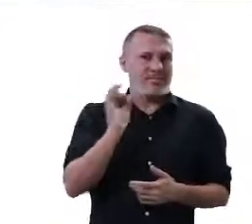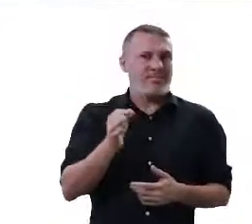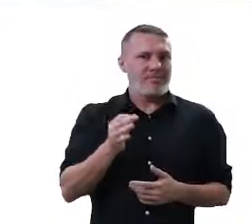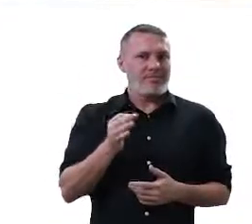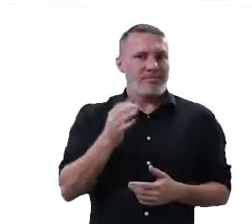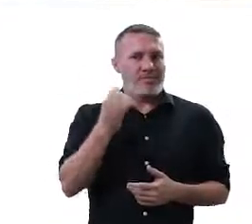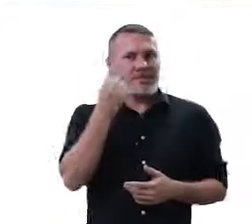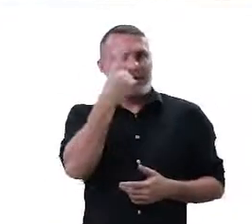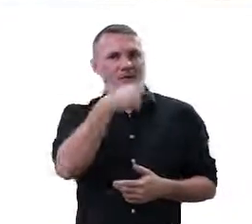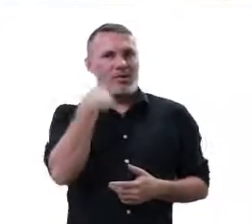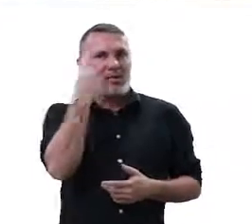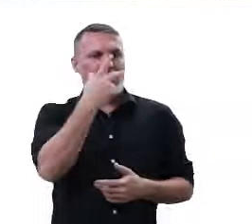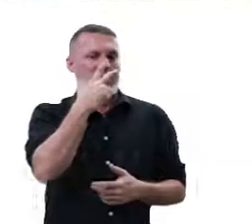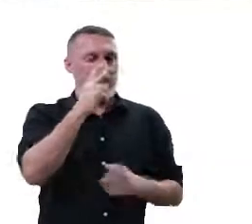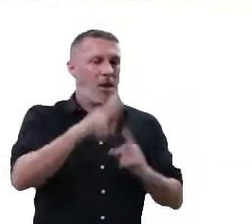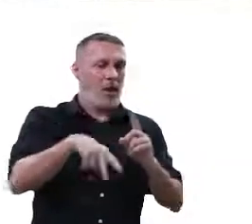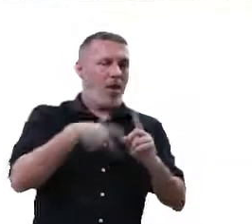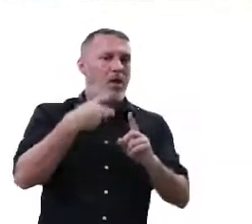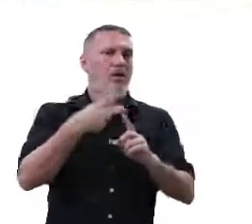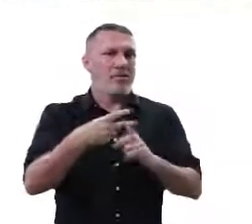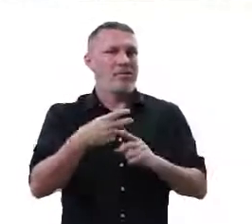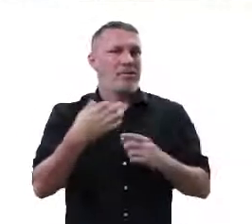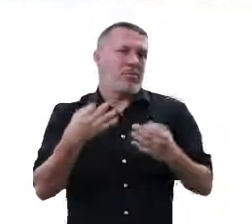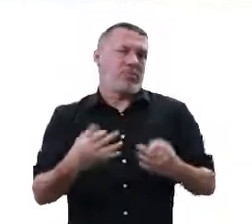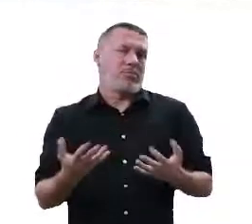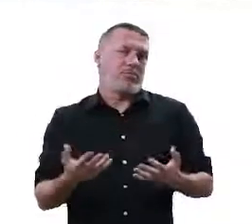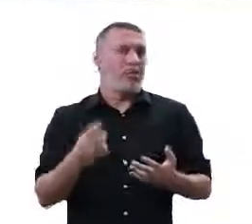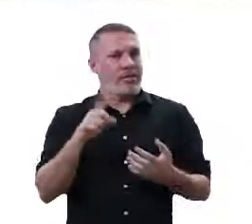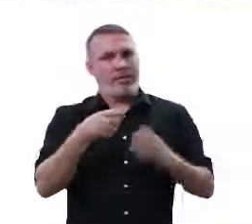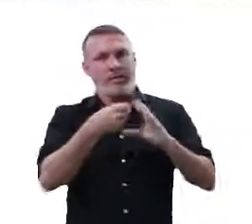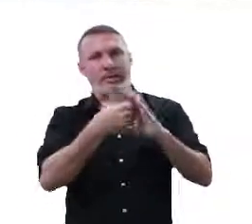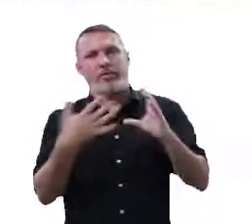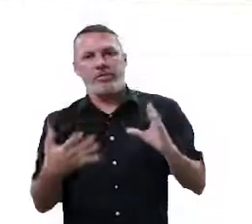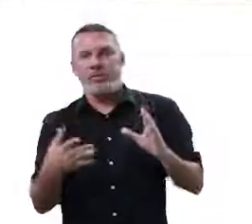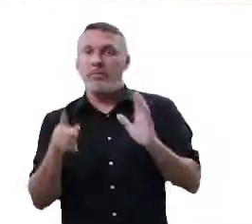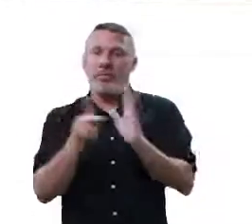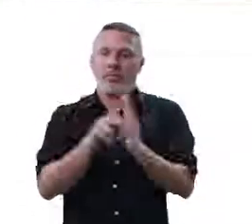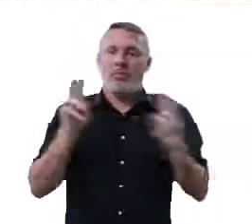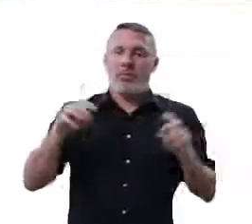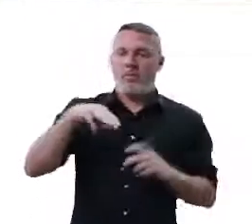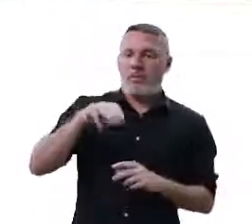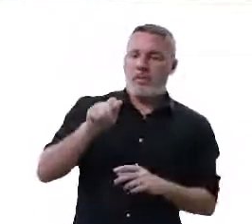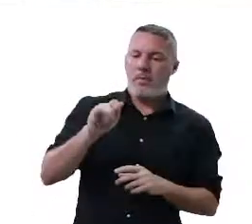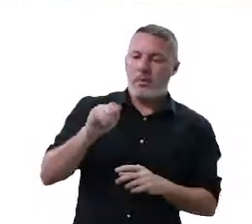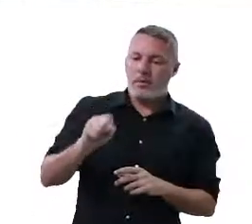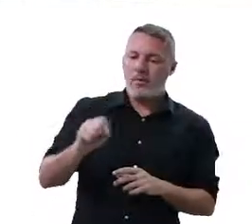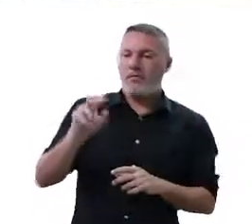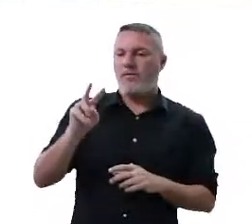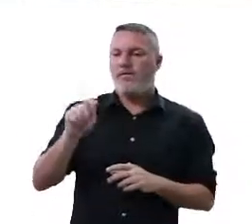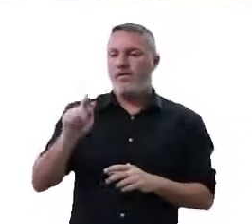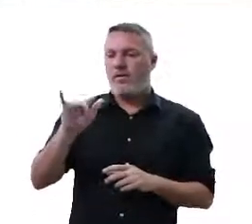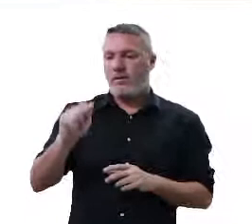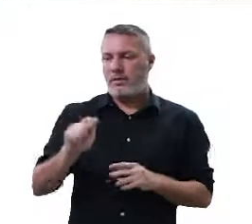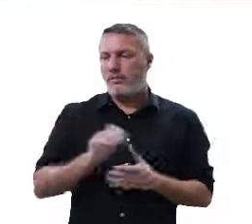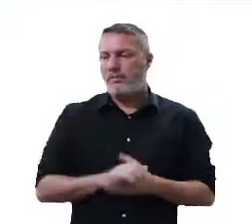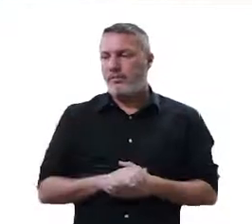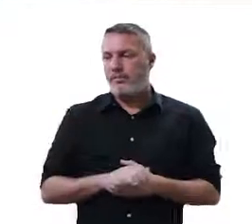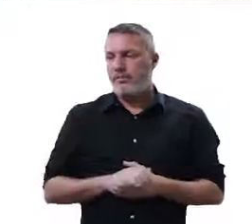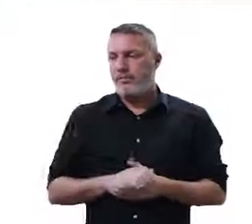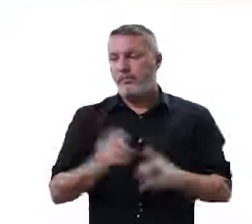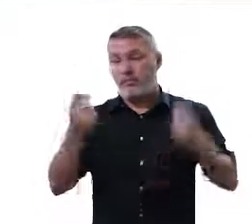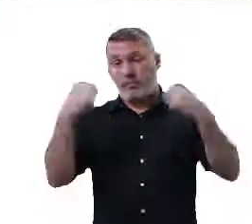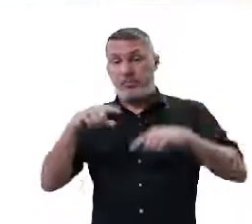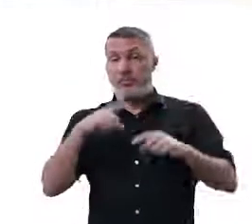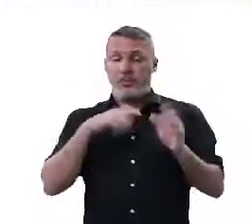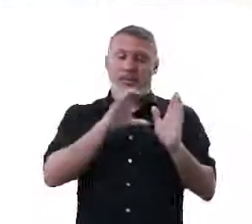desse trabalho, ou seja, consequentemente eu aumento o meu lucro, certo? Então isso é uma característica da mais-valia. 2